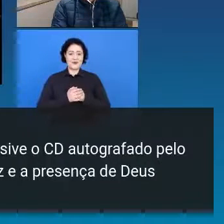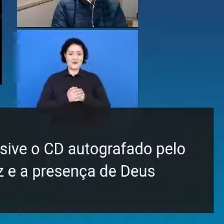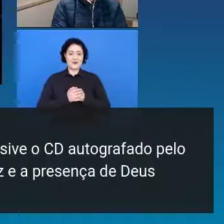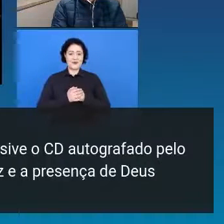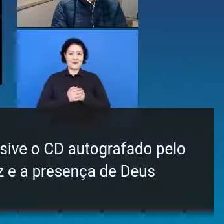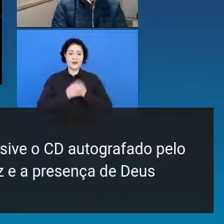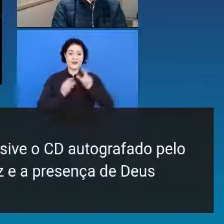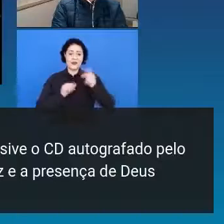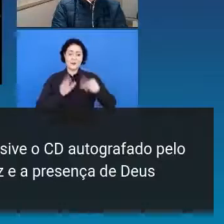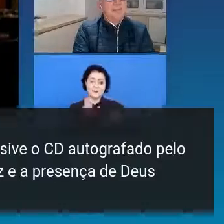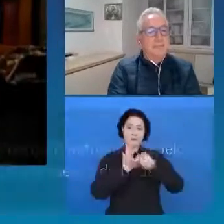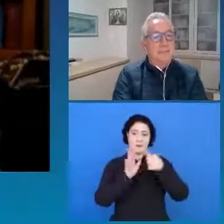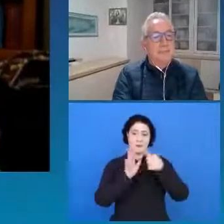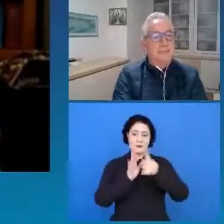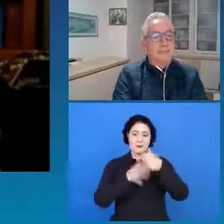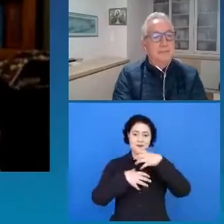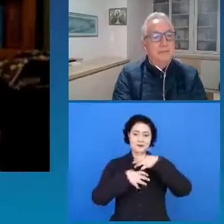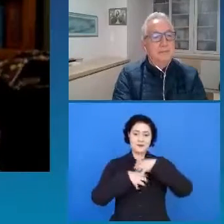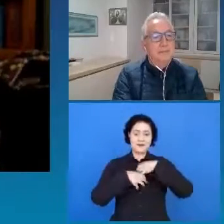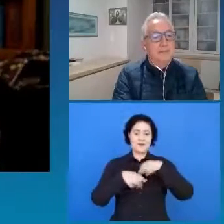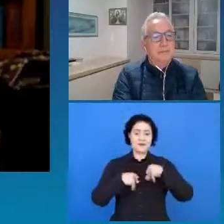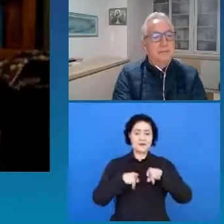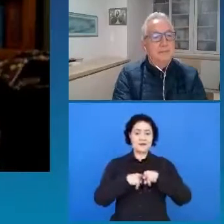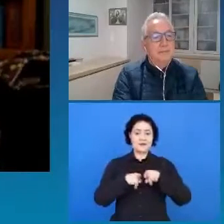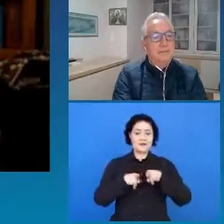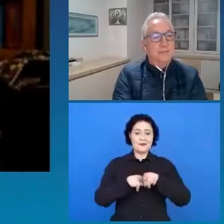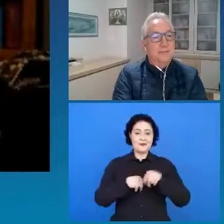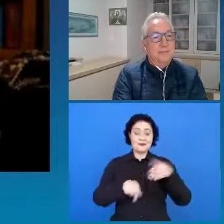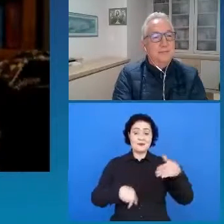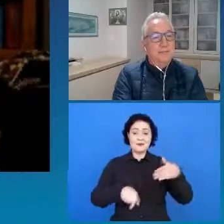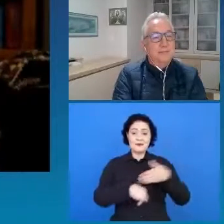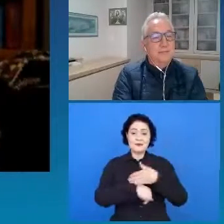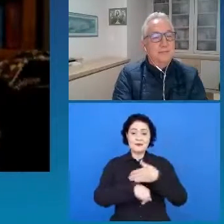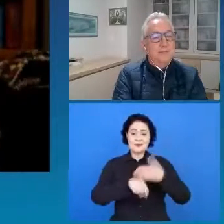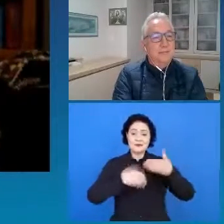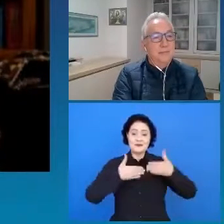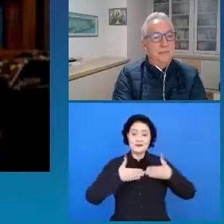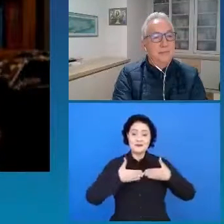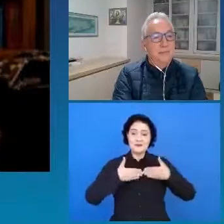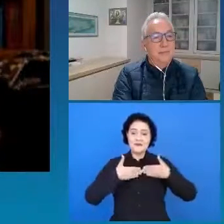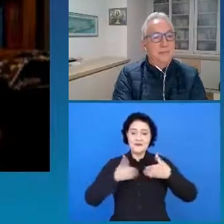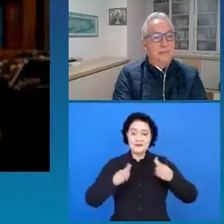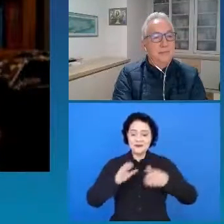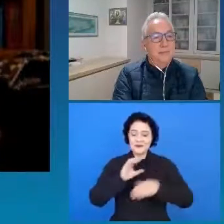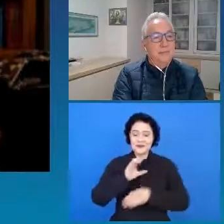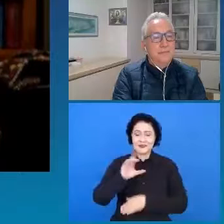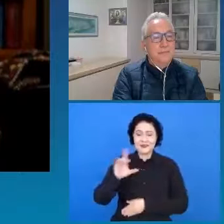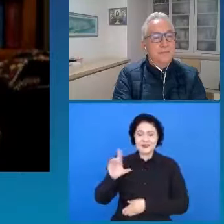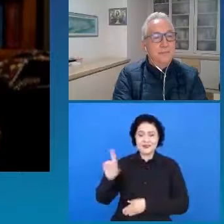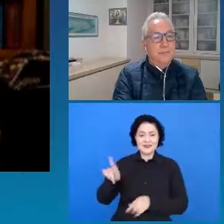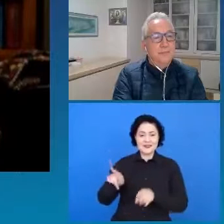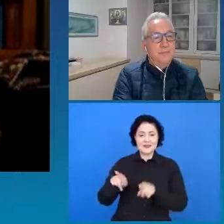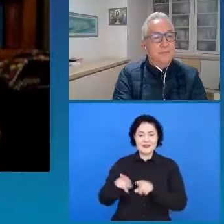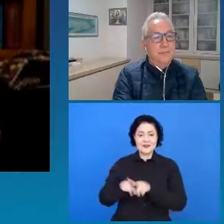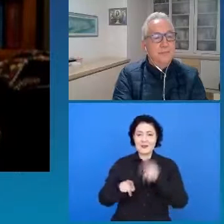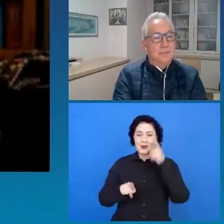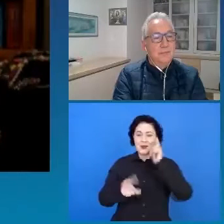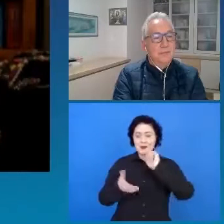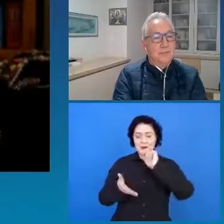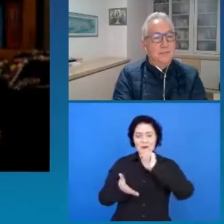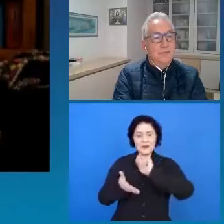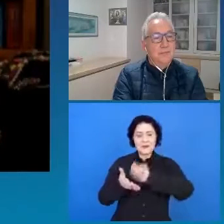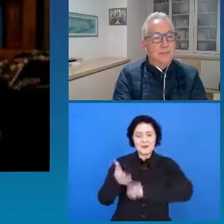esse é o primeiro comentário dela né de participar do lançamento de um dos CDs e ganhar eu acho que CD autografado